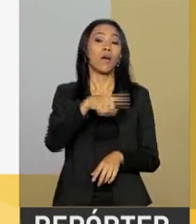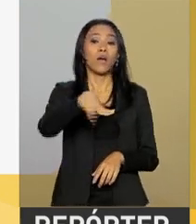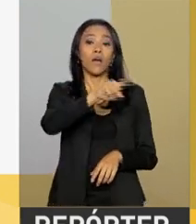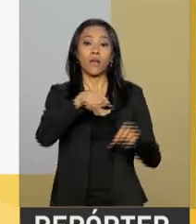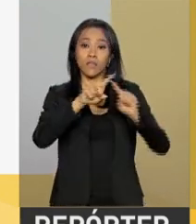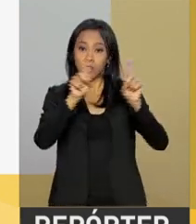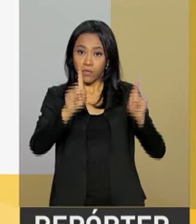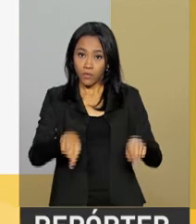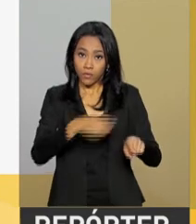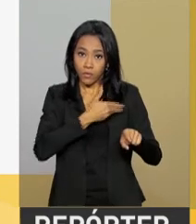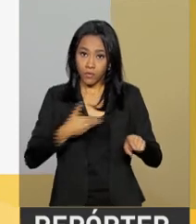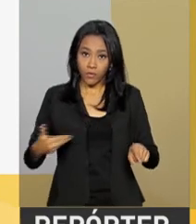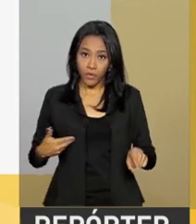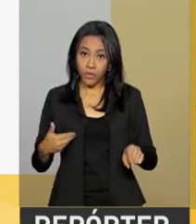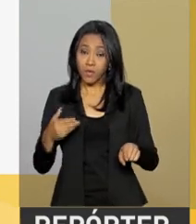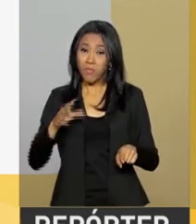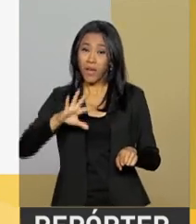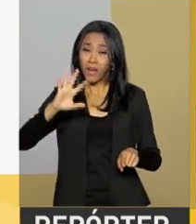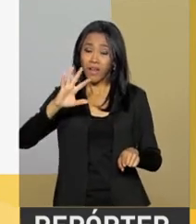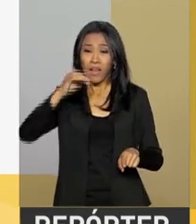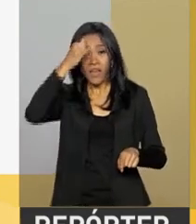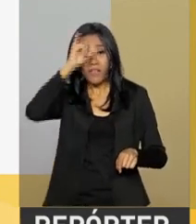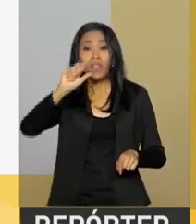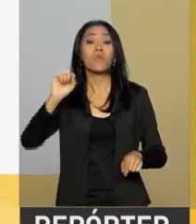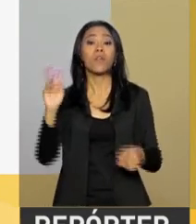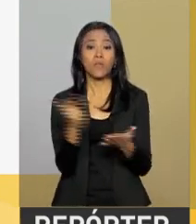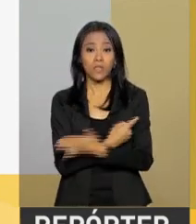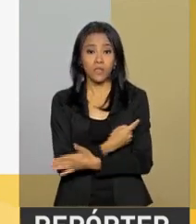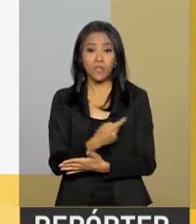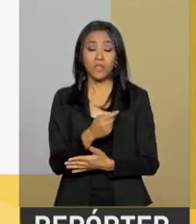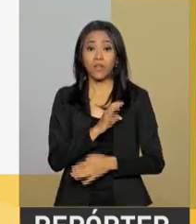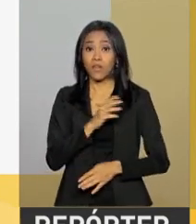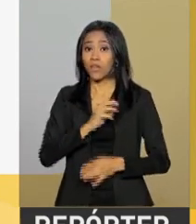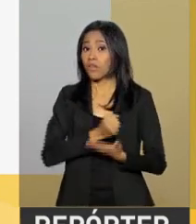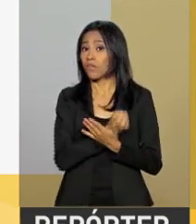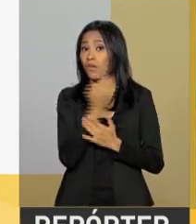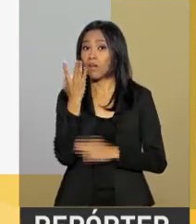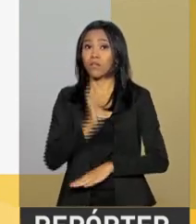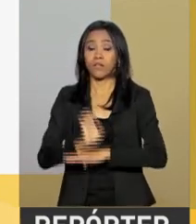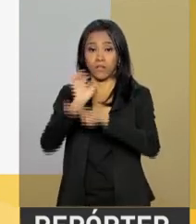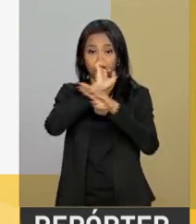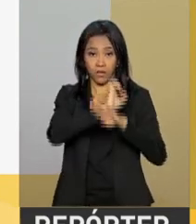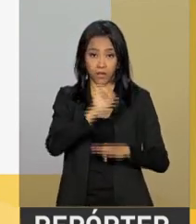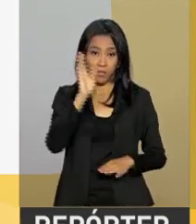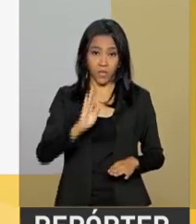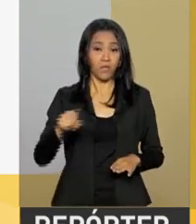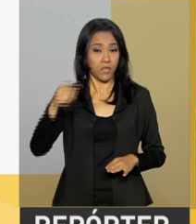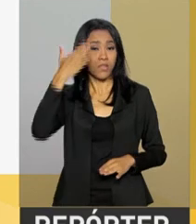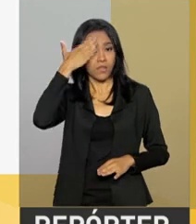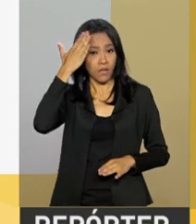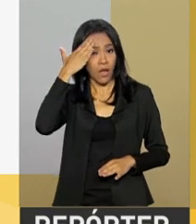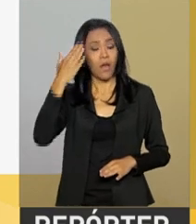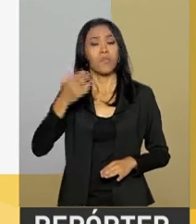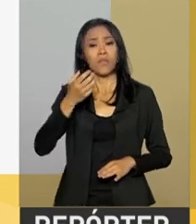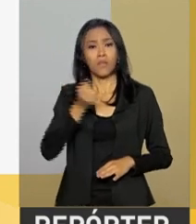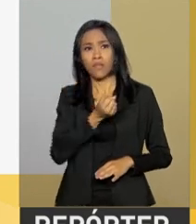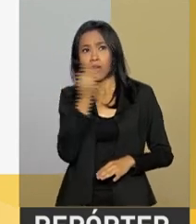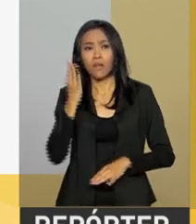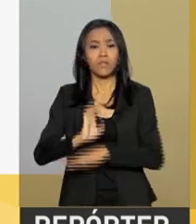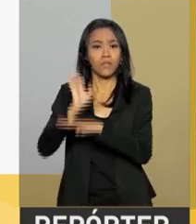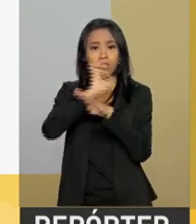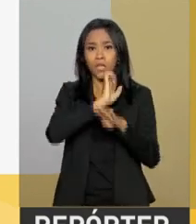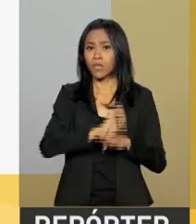acontecer geral o que está acontecendo em muitos estados brasileiros você acompanha isso você sabe que em muitos estados não há